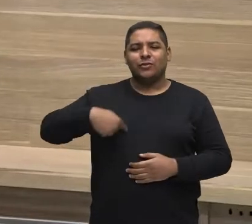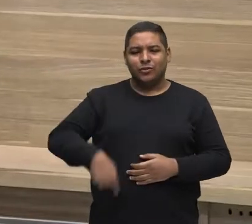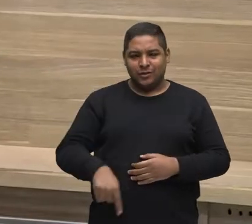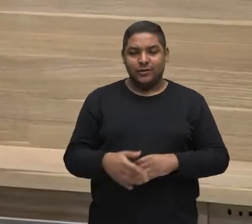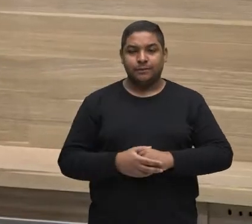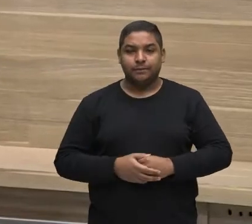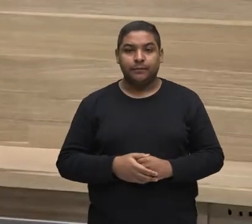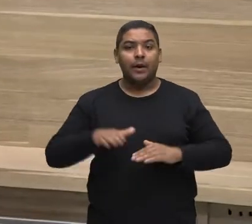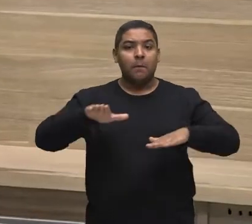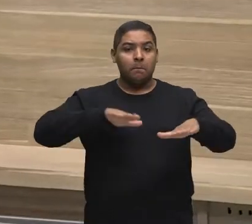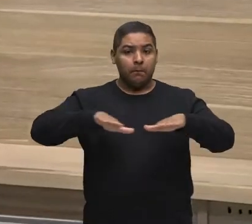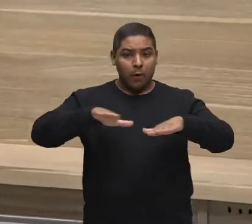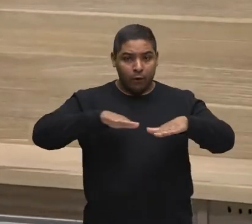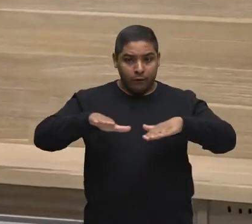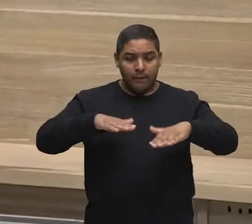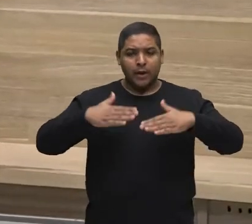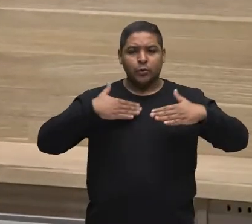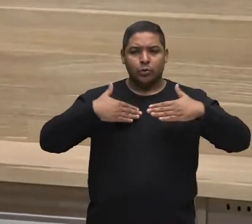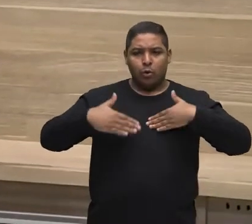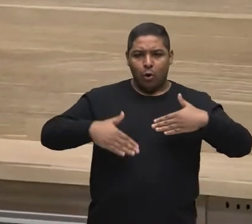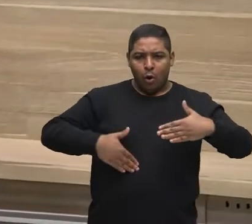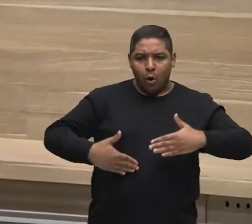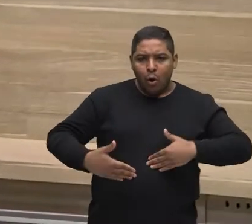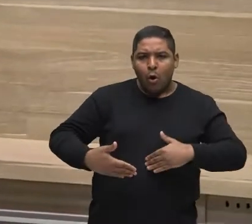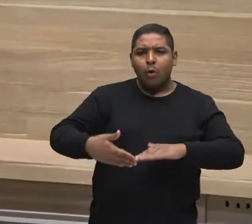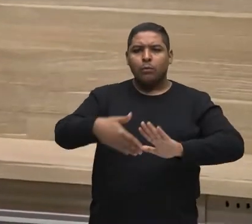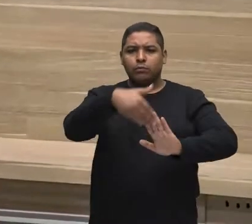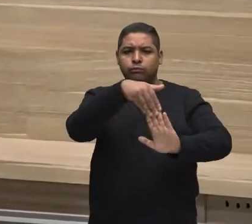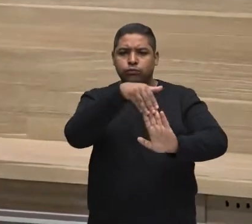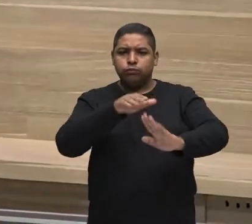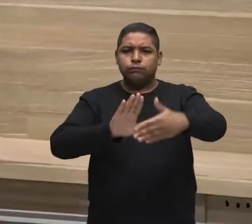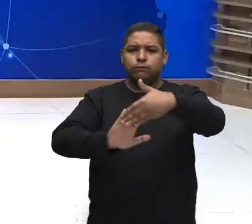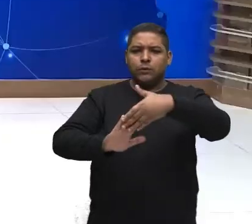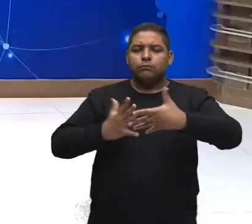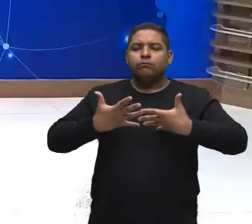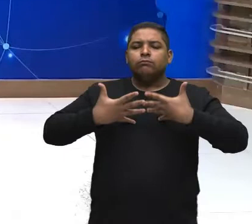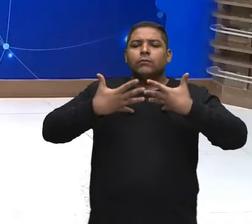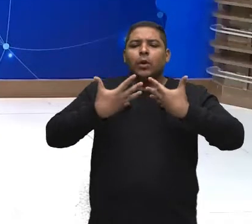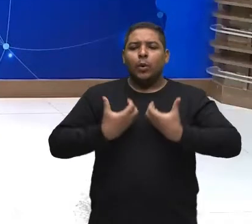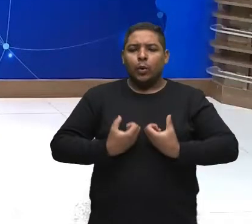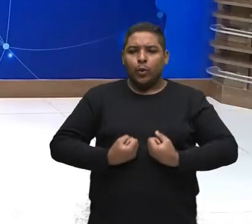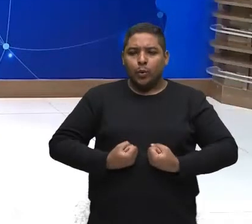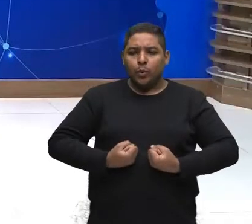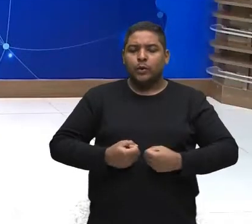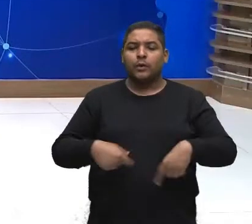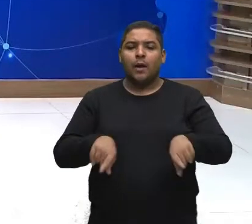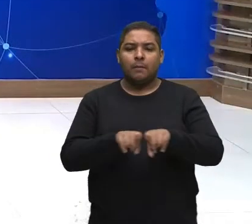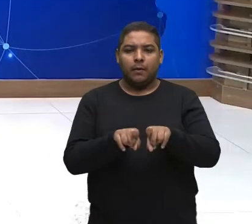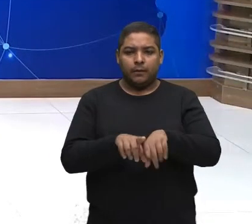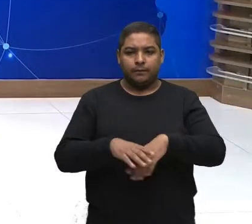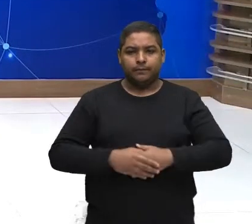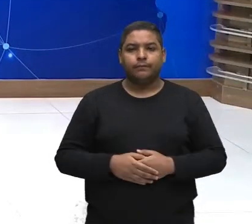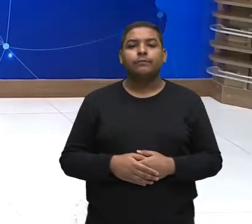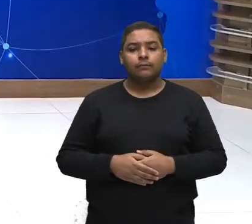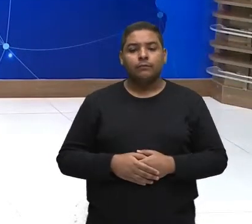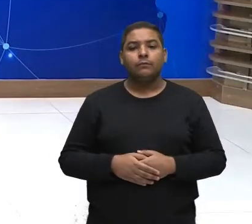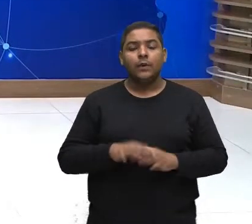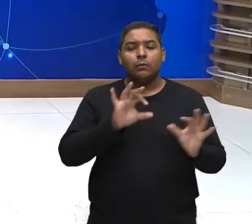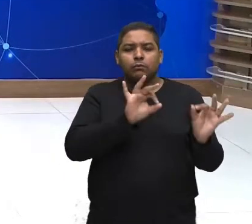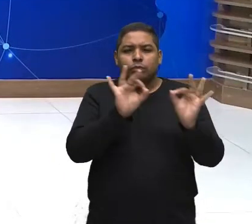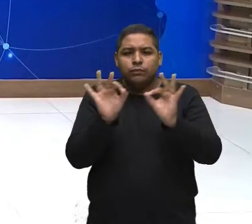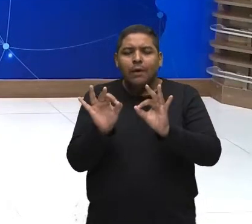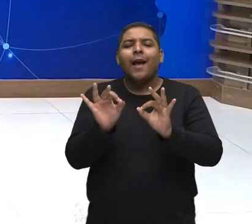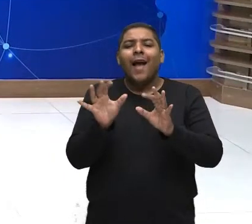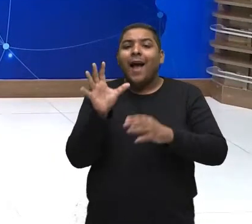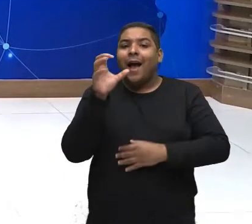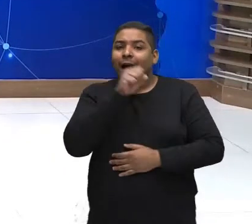utiliza movimentos corporais, movimentos de alongamento e respiração. Eu vou fazer uma sequência bem rápida, bem simples,